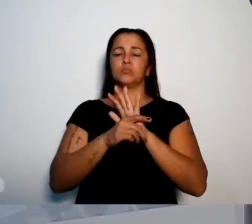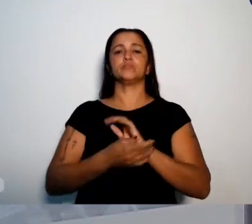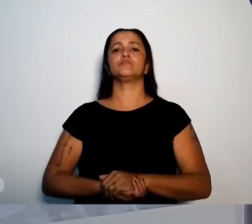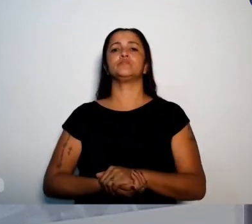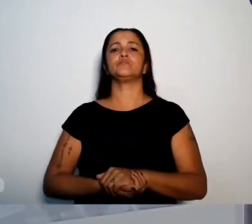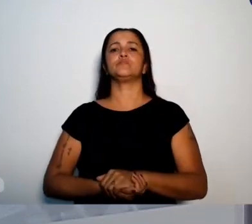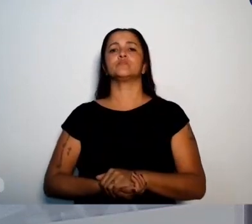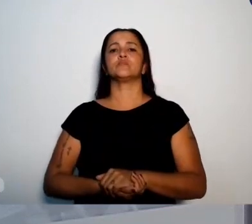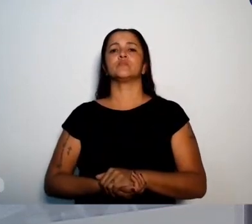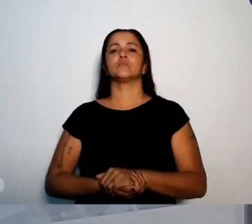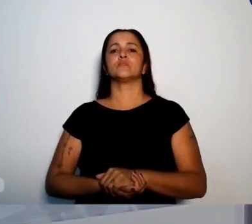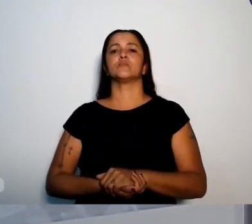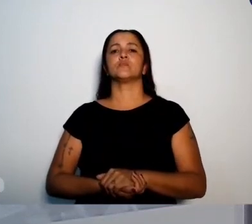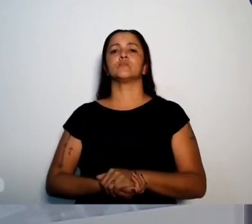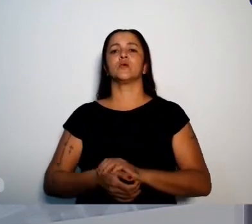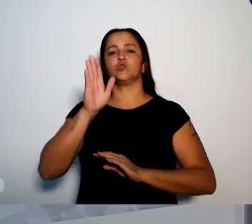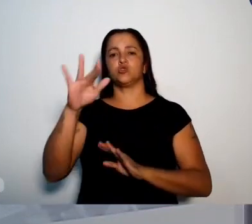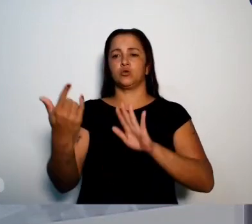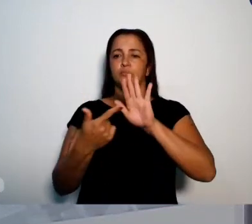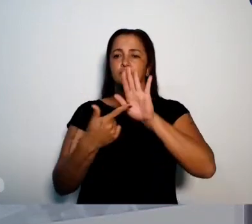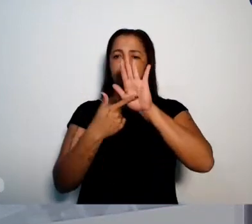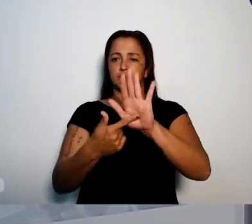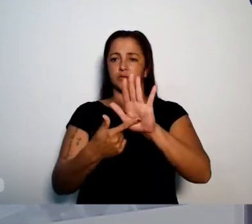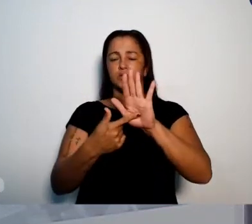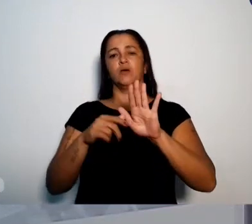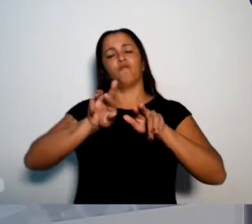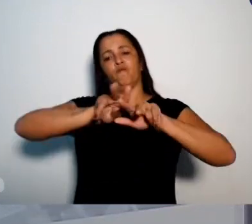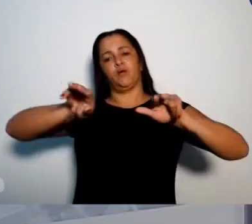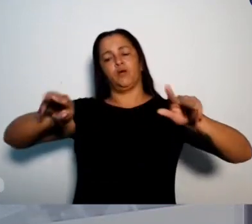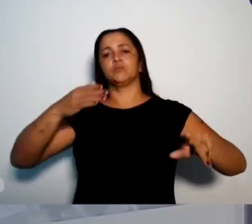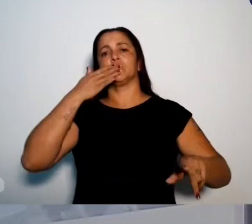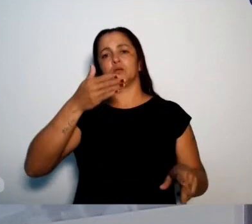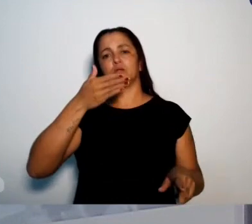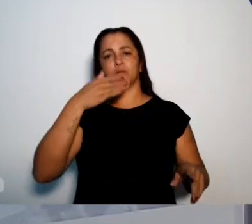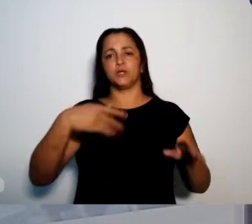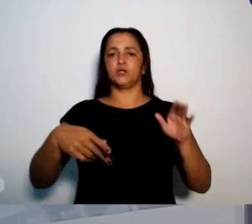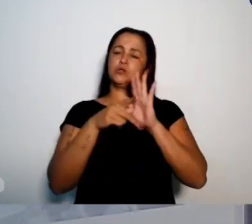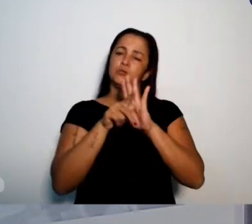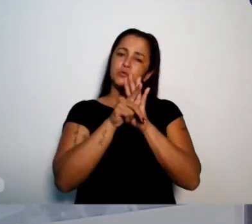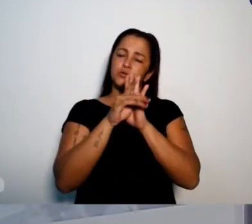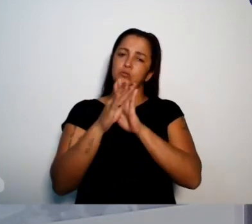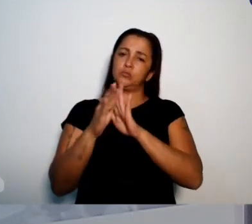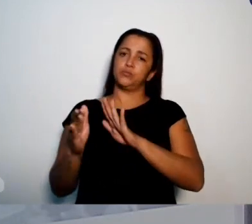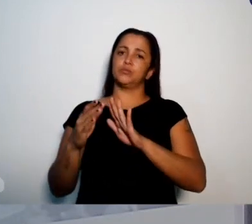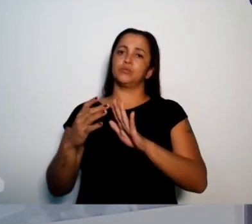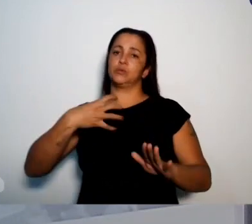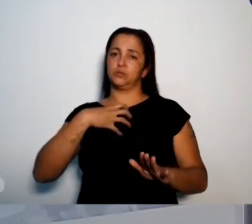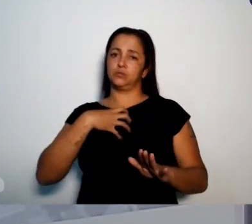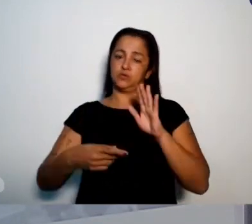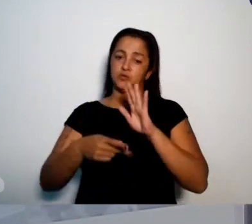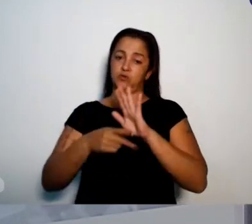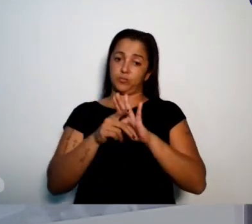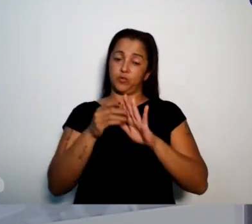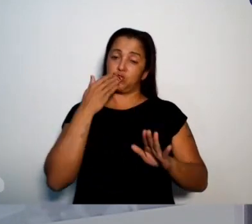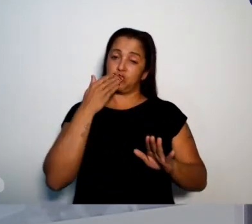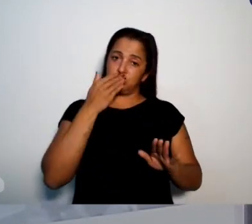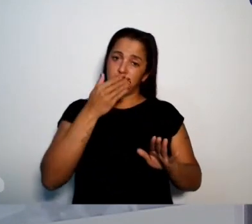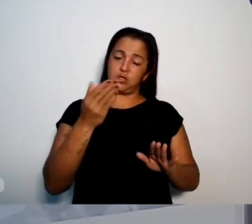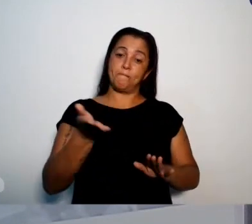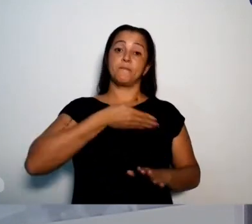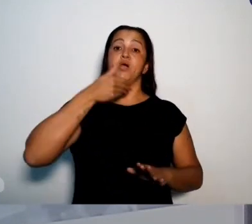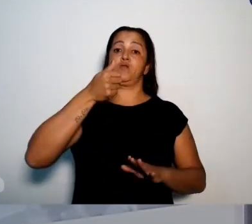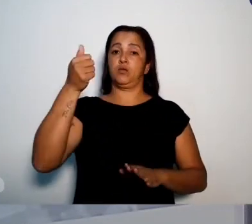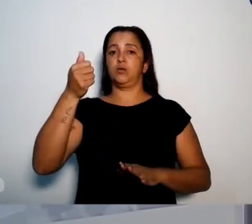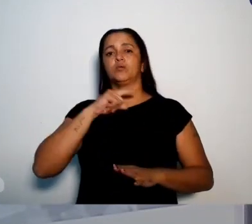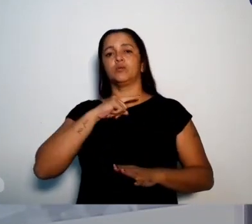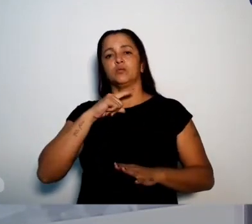Eu já apresentei vários requerimentos nesse sentido, solicitando esta melhoria, esse semáforo com